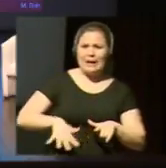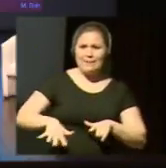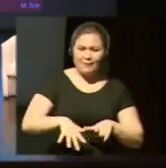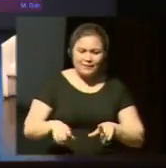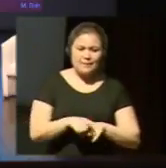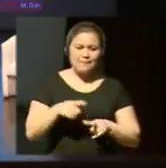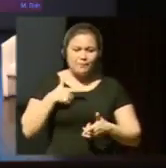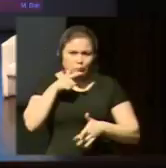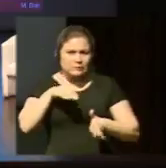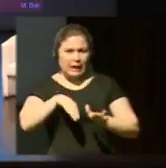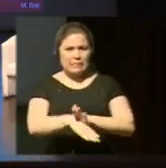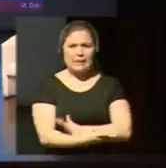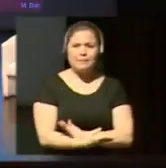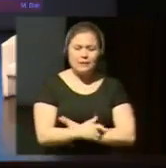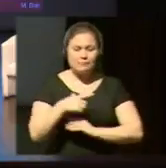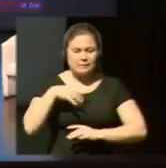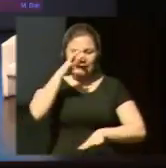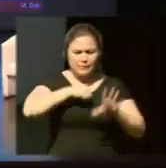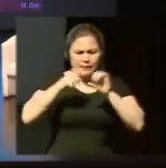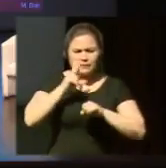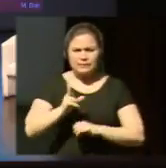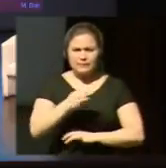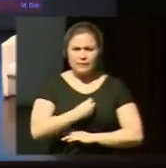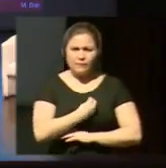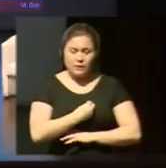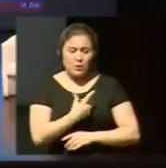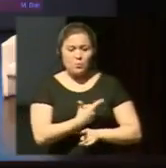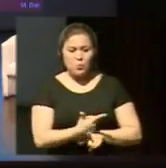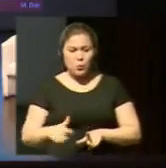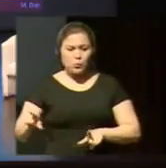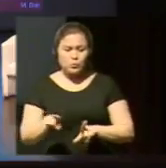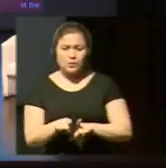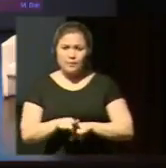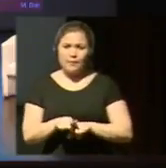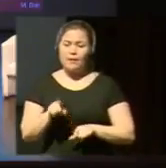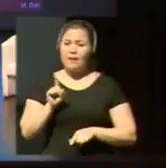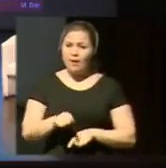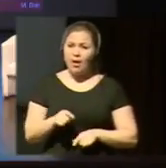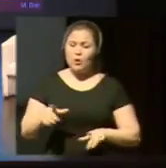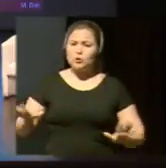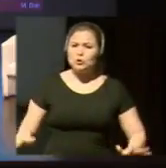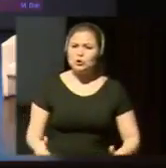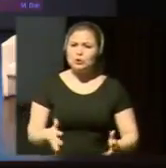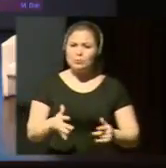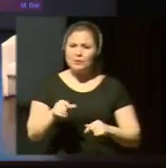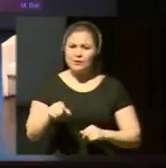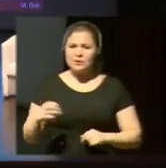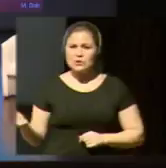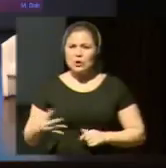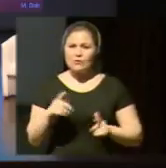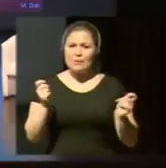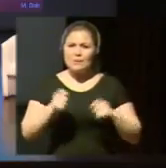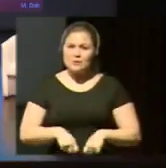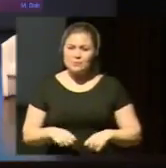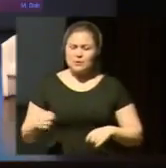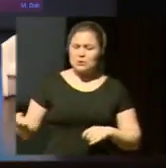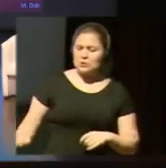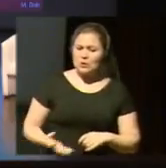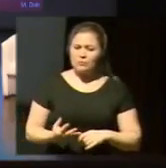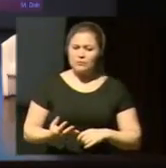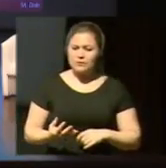elas precisam aprender a vida inteira. E por outro lado, há também o estímulo, existem novas possibilidades,